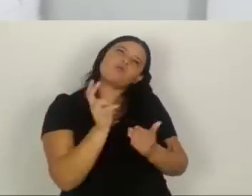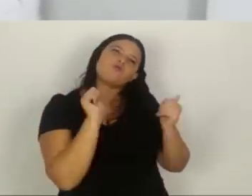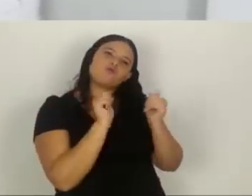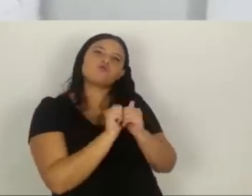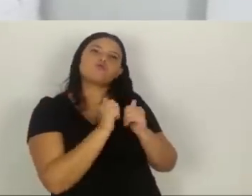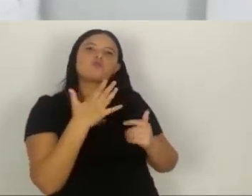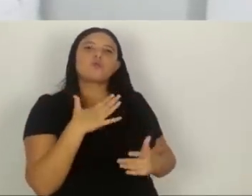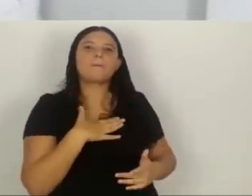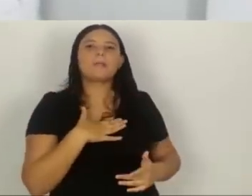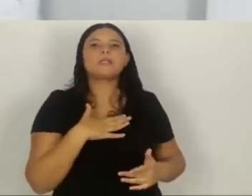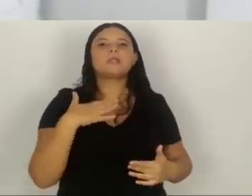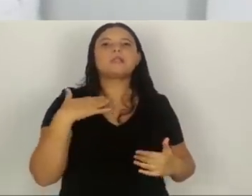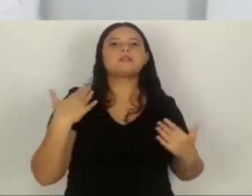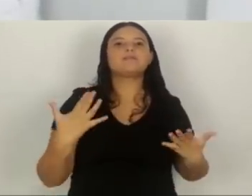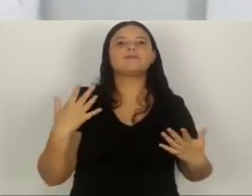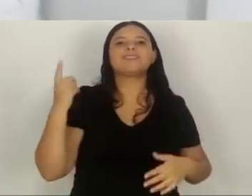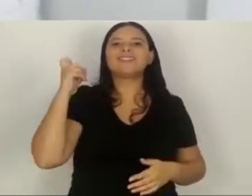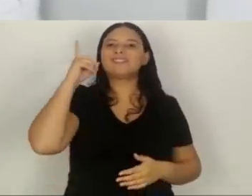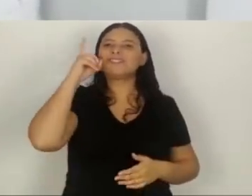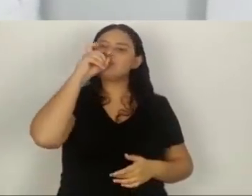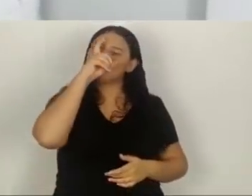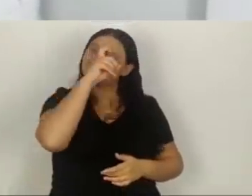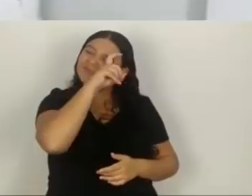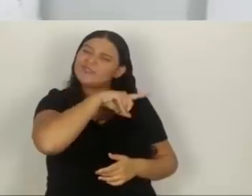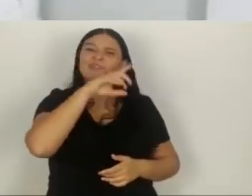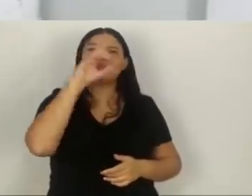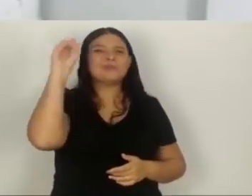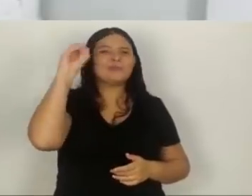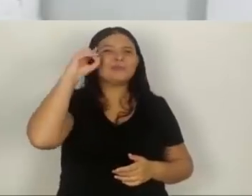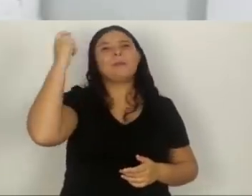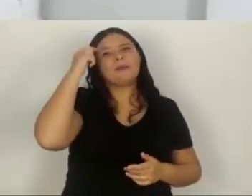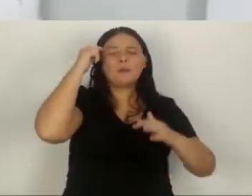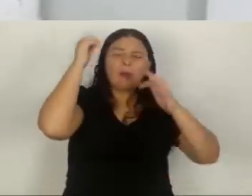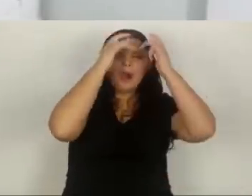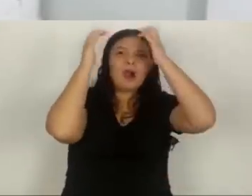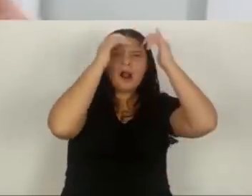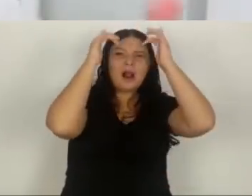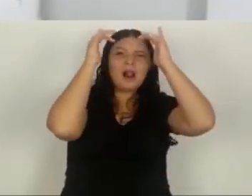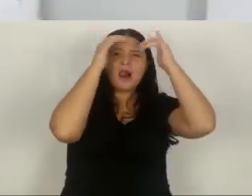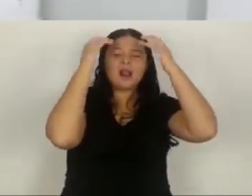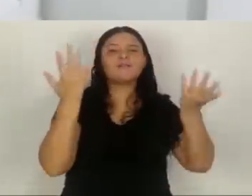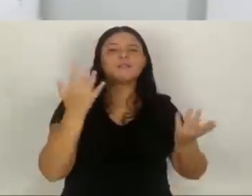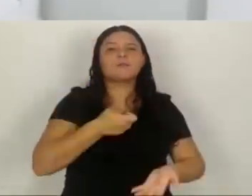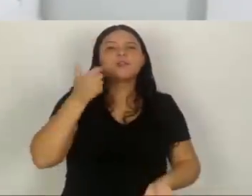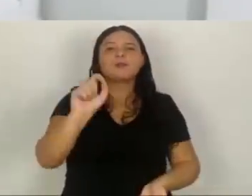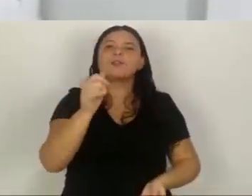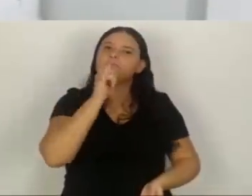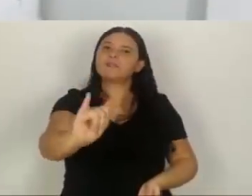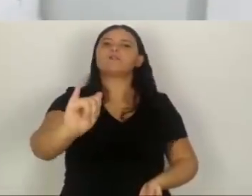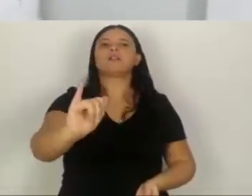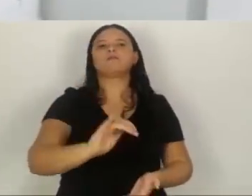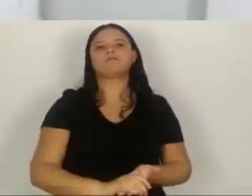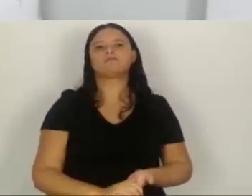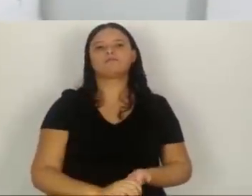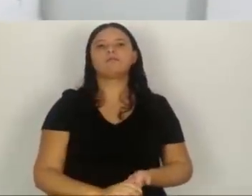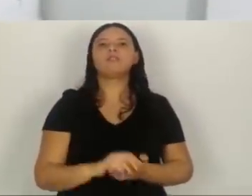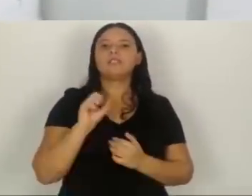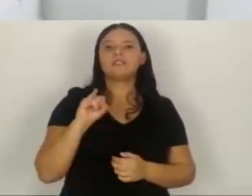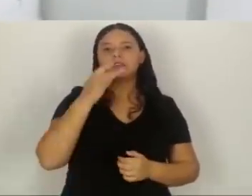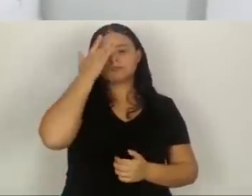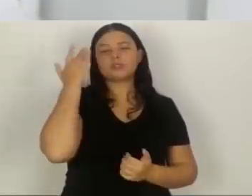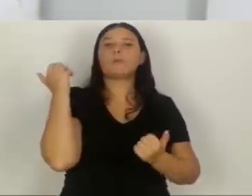ele souber? Eu acho muito difícil viver com essa dúvida, né? O ideal, o melhor é contar. Se a pessoa compreender e